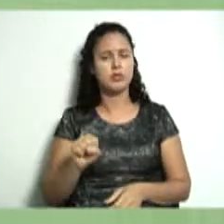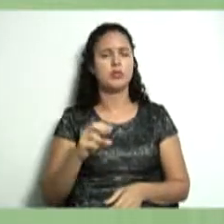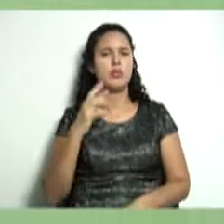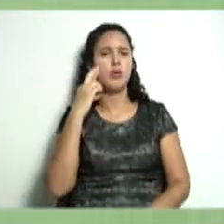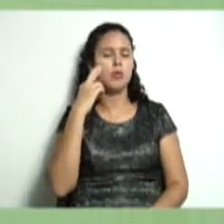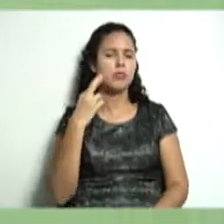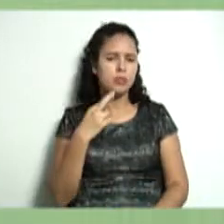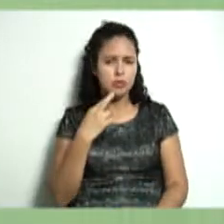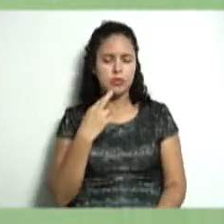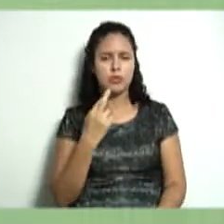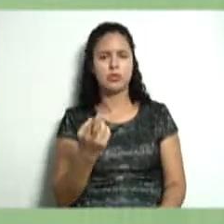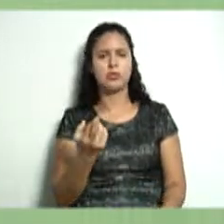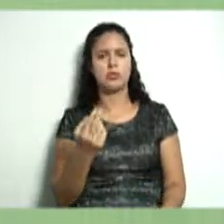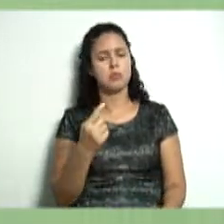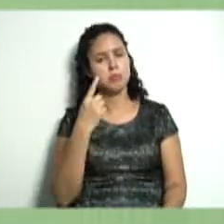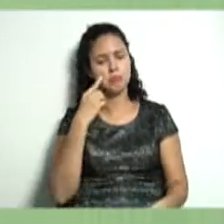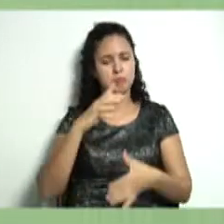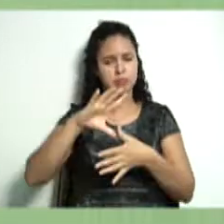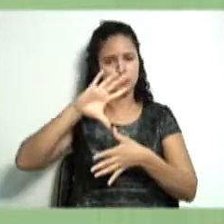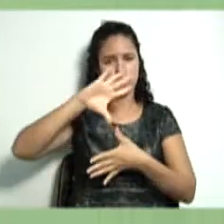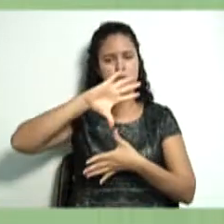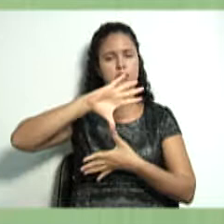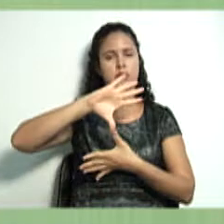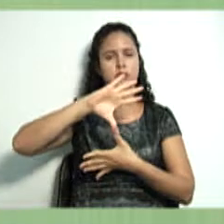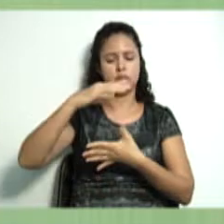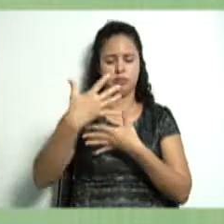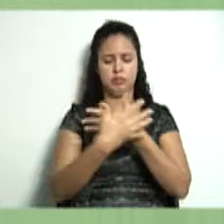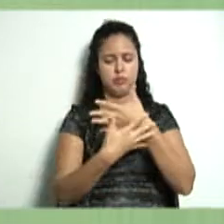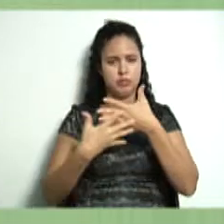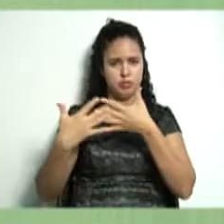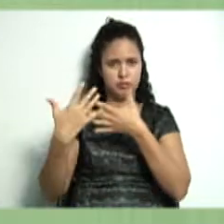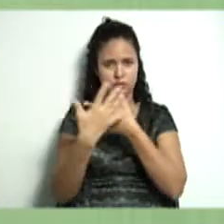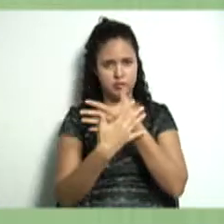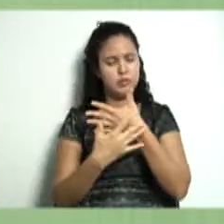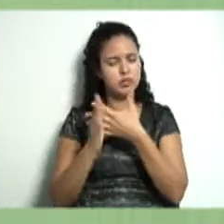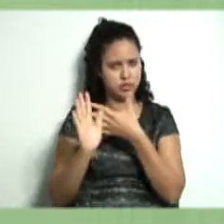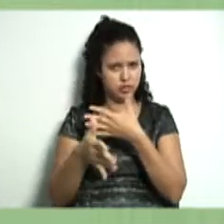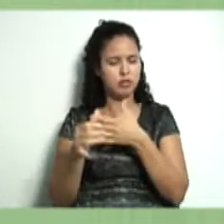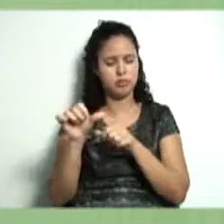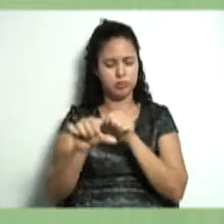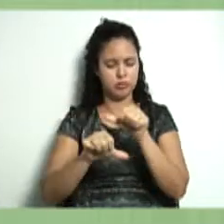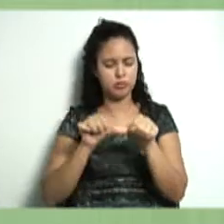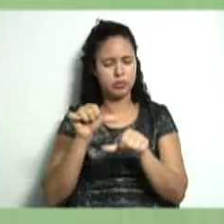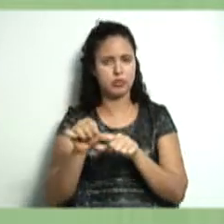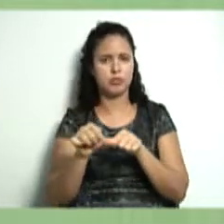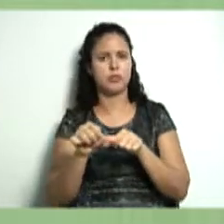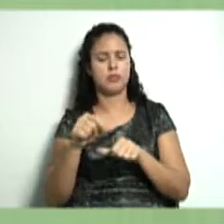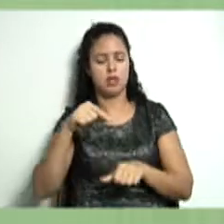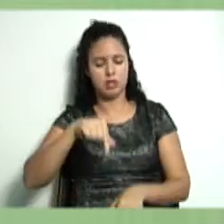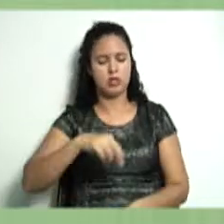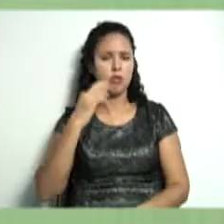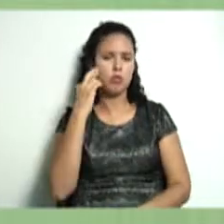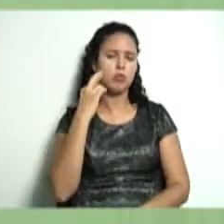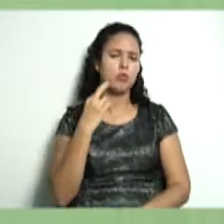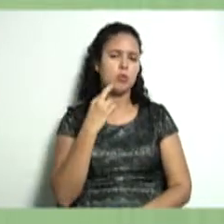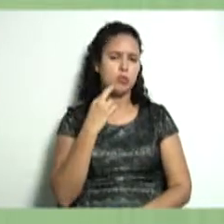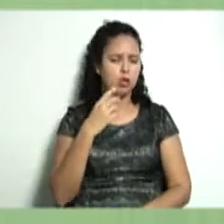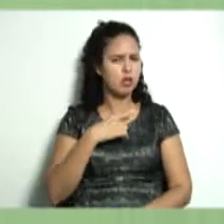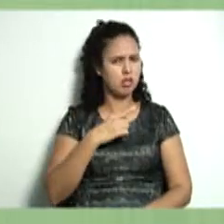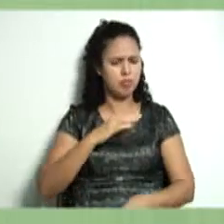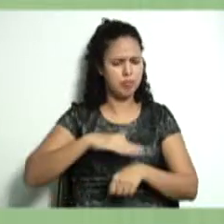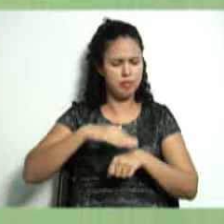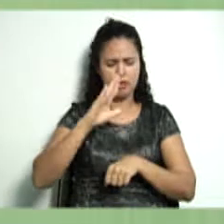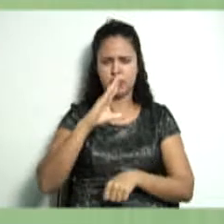eu te falo que esse mapa, é claro que já mudou um pouquinho. Em Rondônia existe já um número um pouco maior